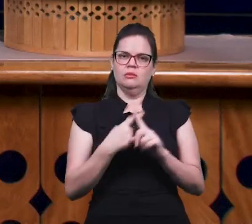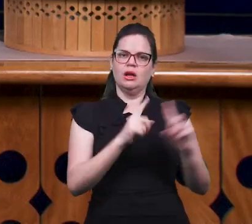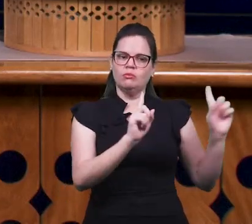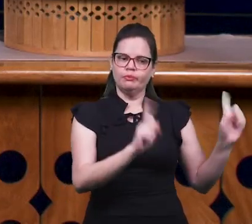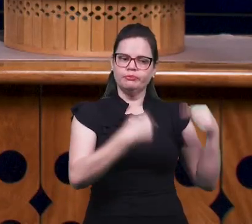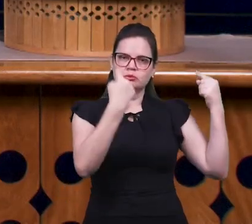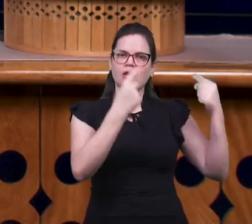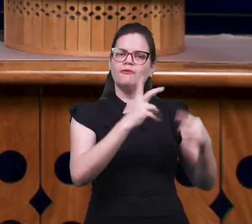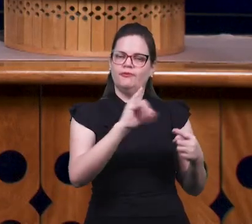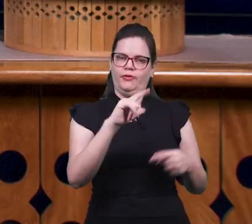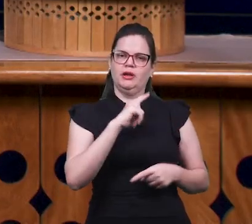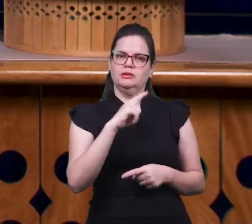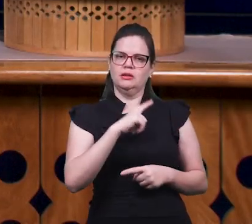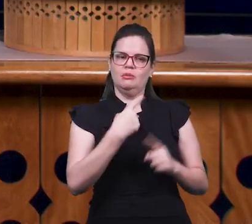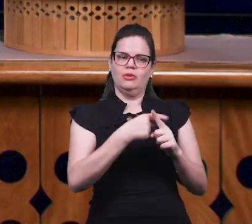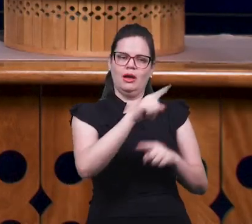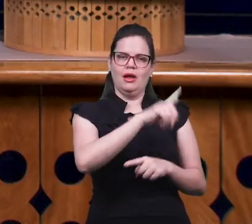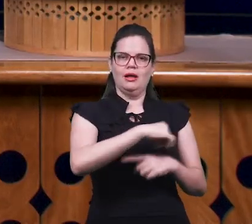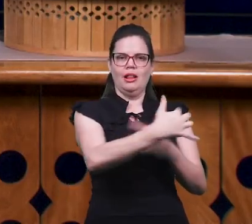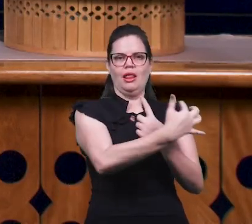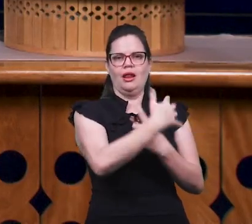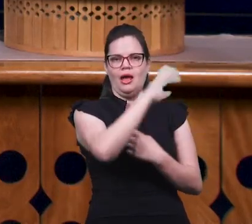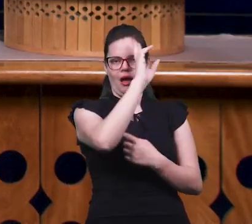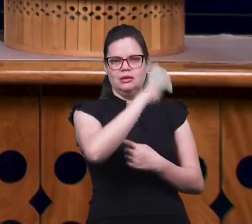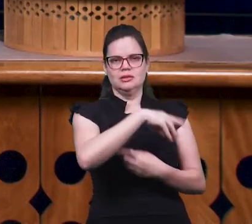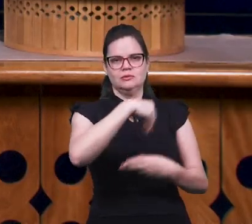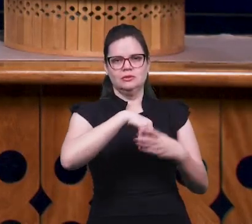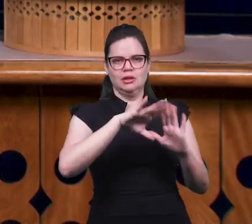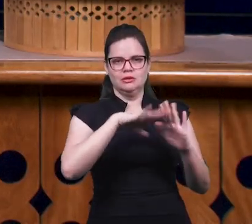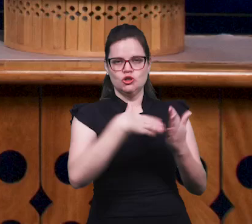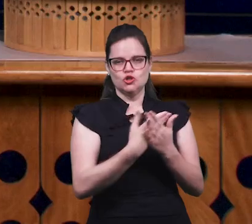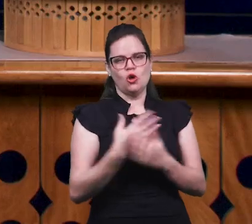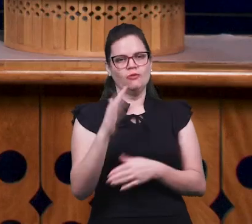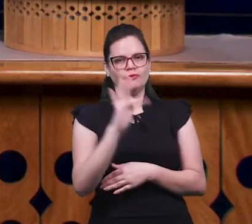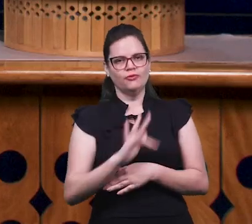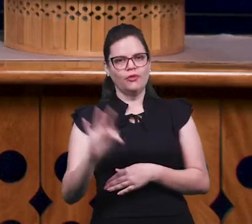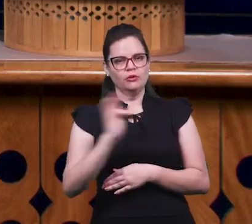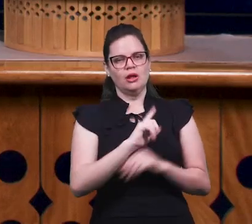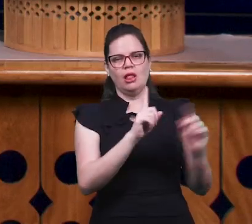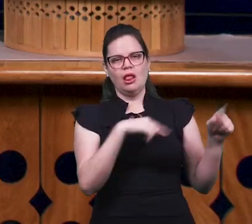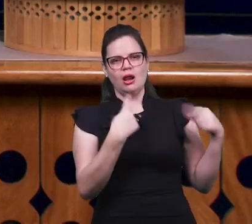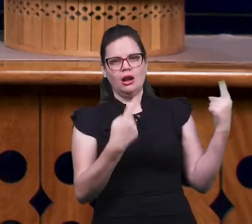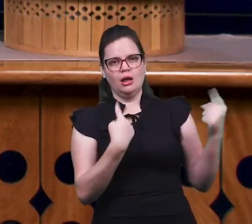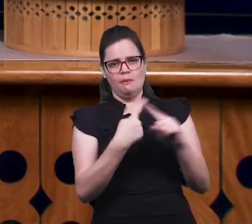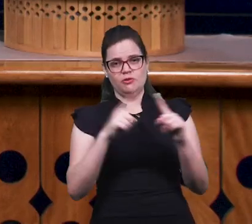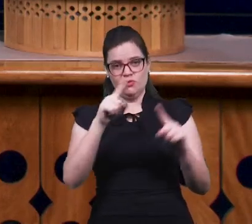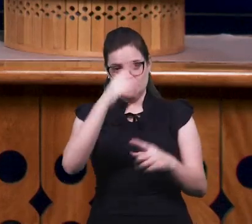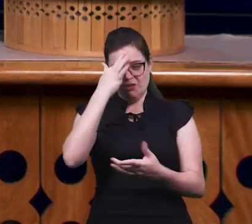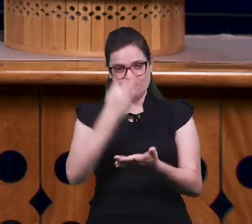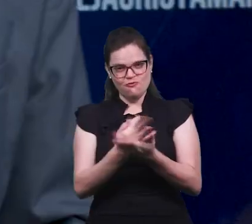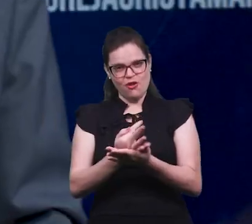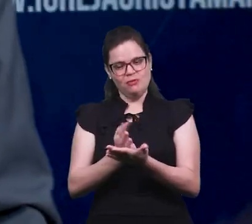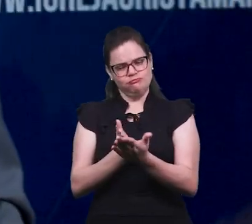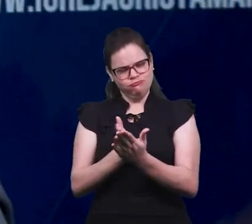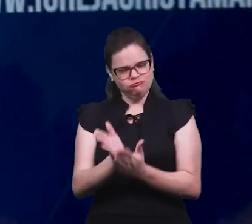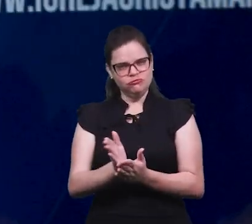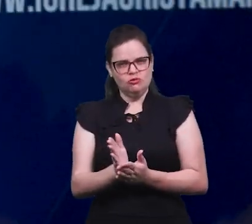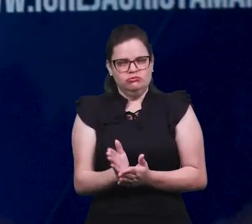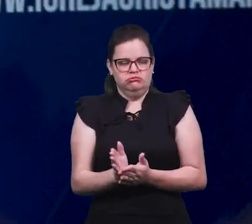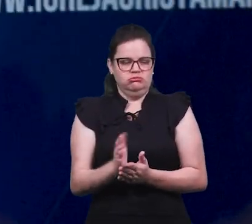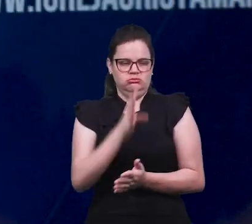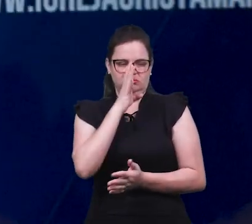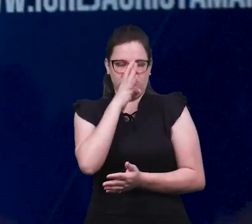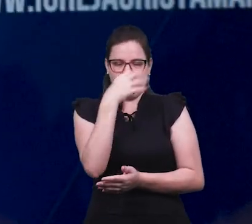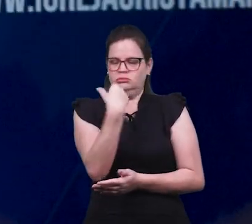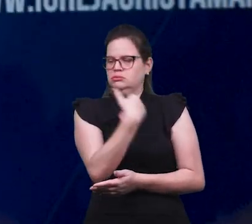desafios da cultura, da razão na escola, na faculdade, isso não vai afetar você em nada. Você vai passar